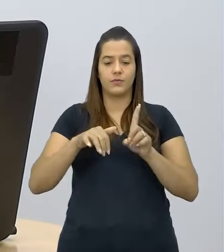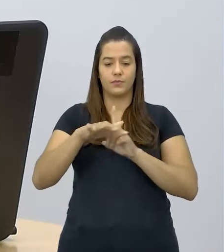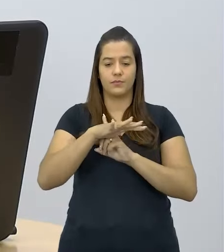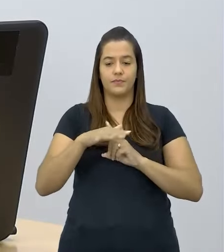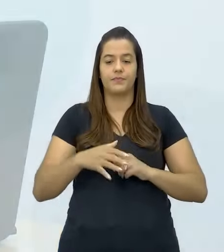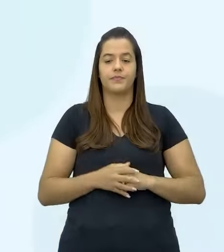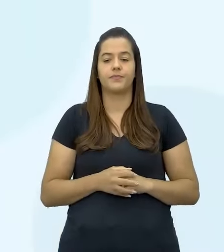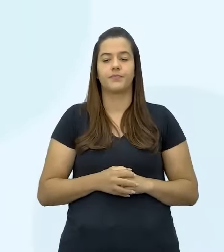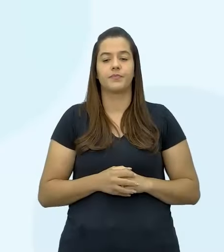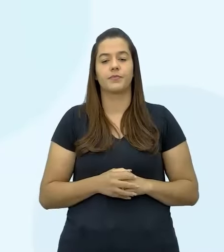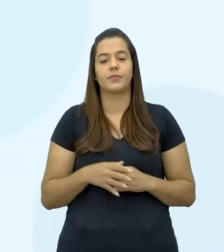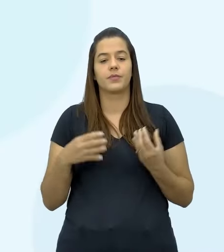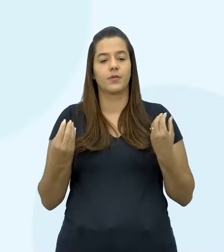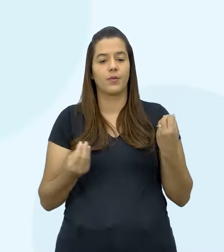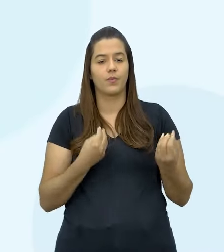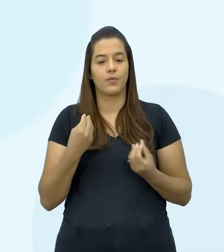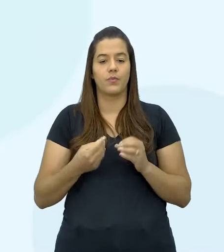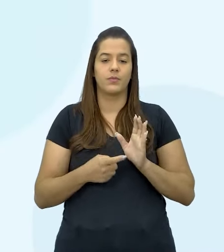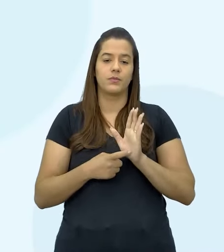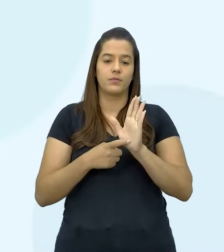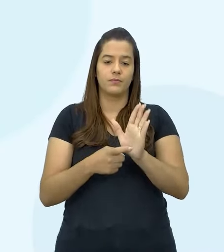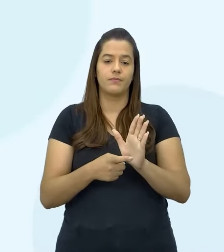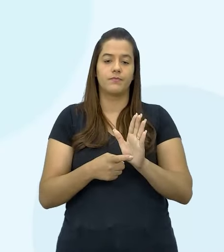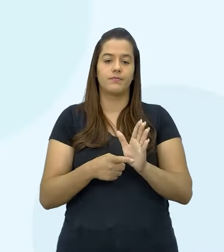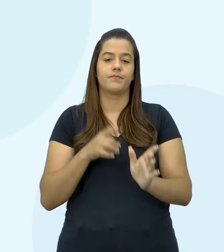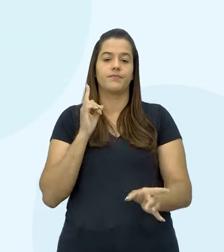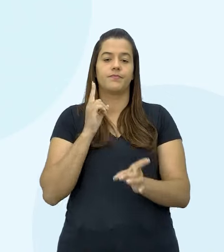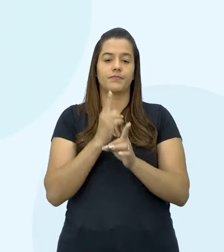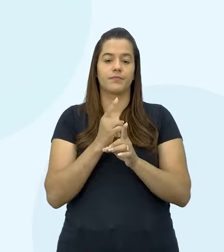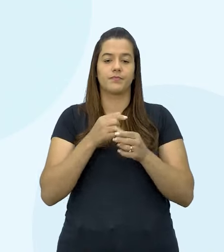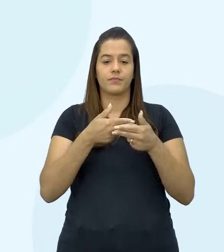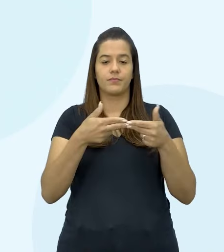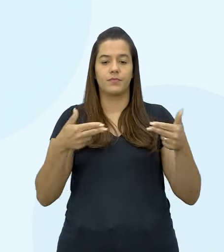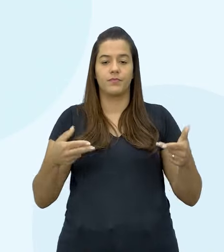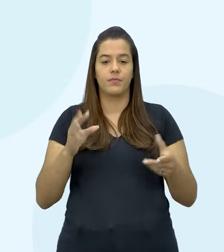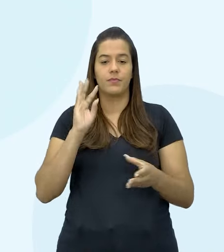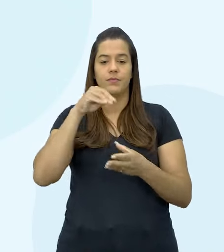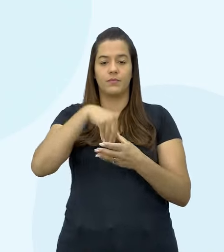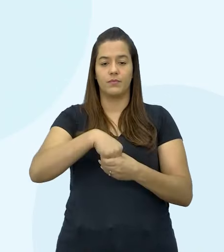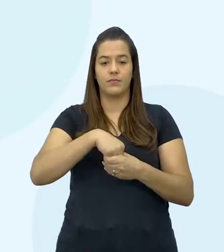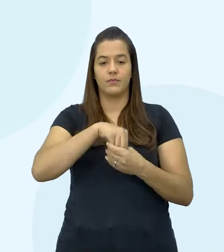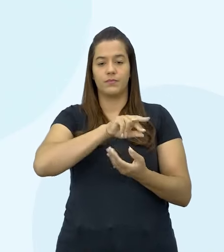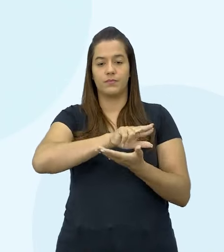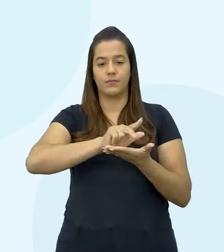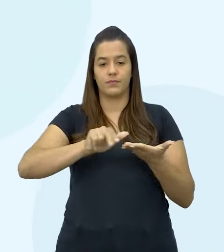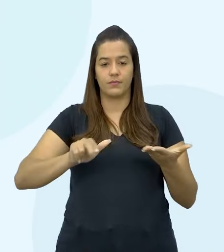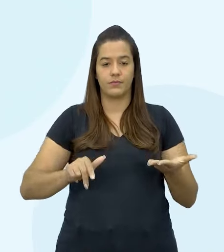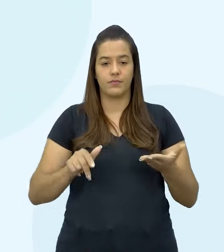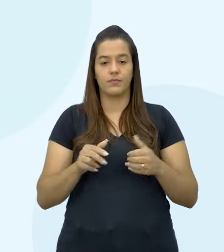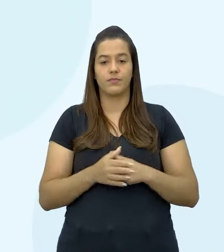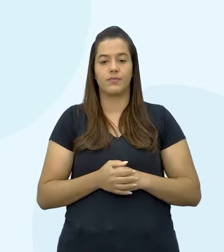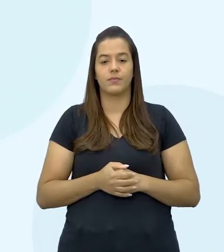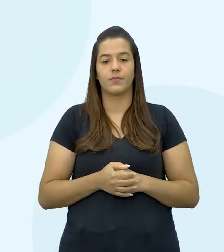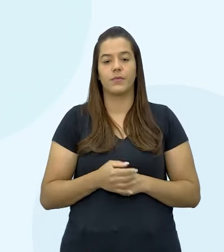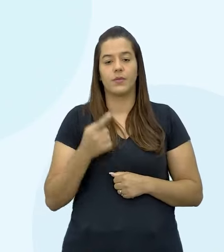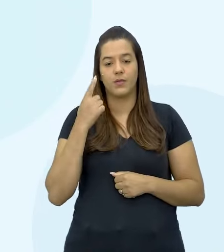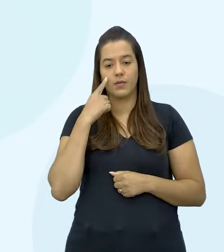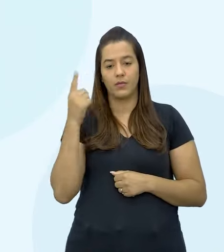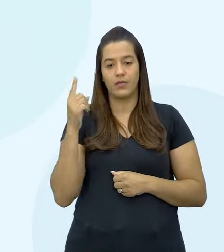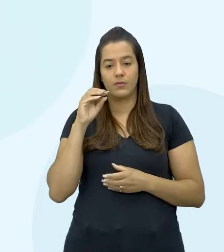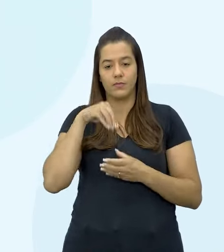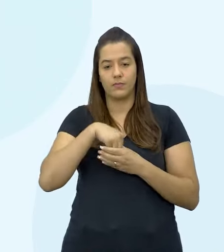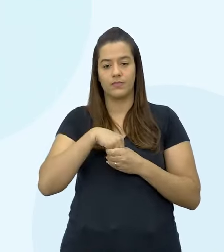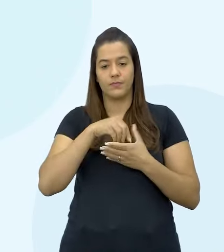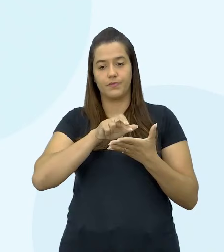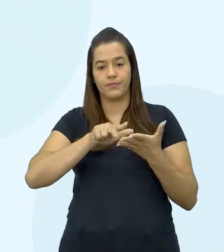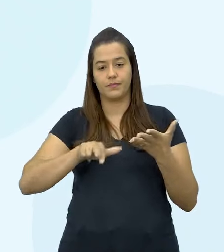Né? Então, vamos ver como é que a gente, né, observa essa integração em se tratando desse componente,